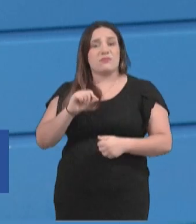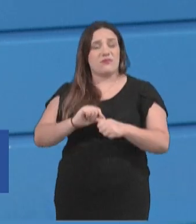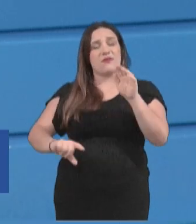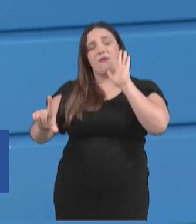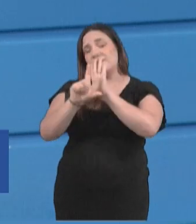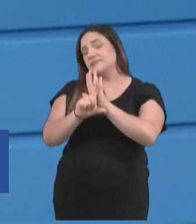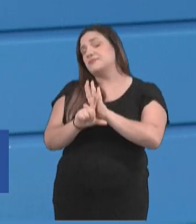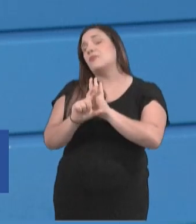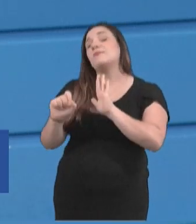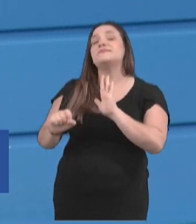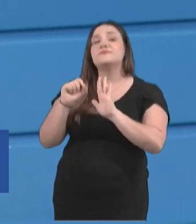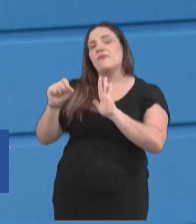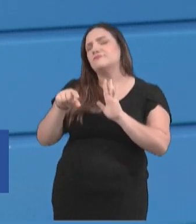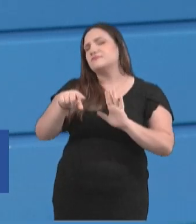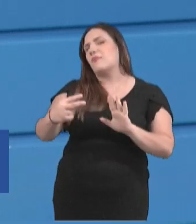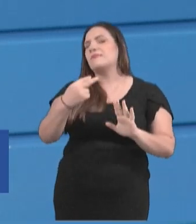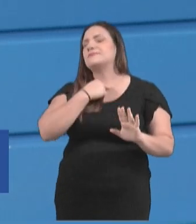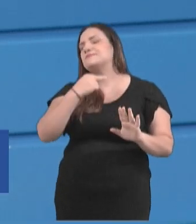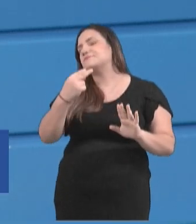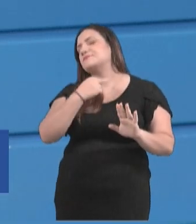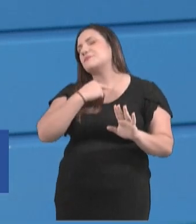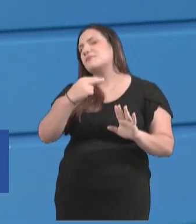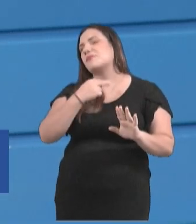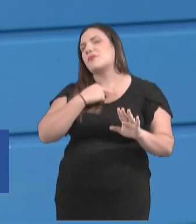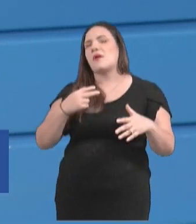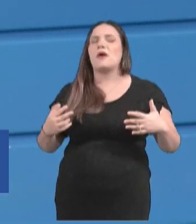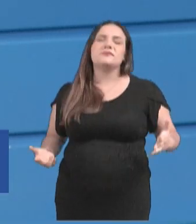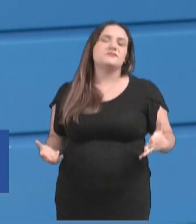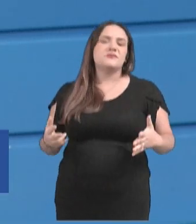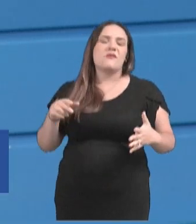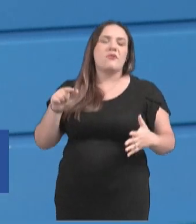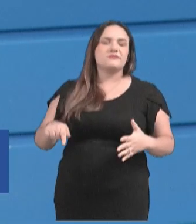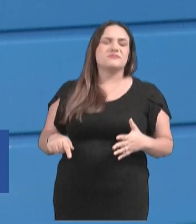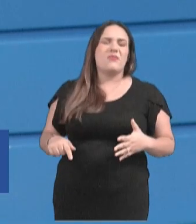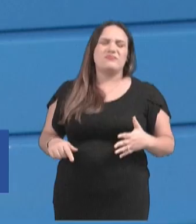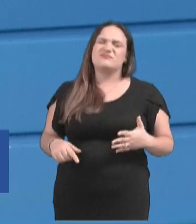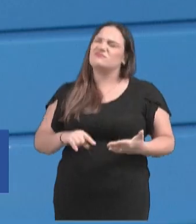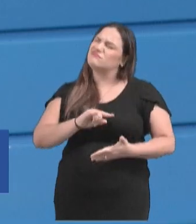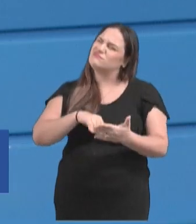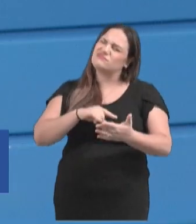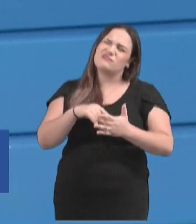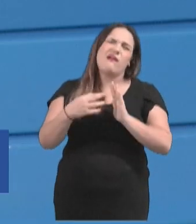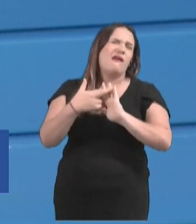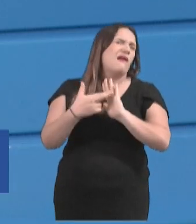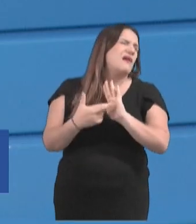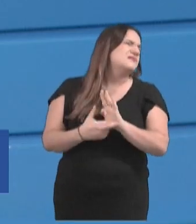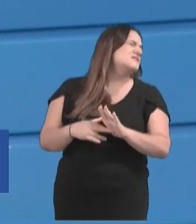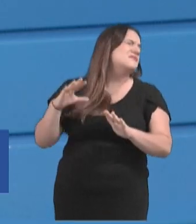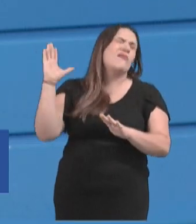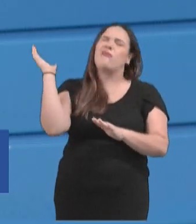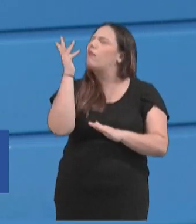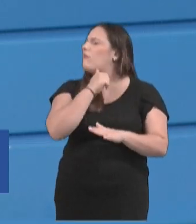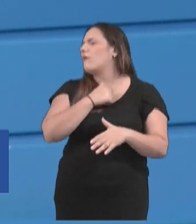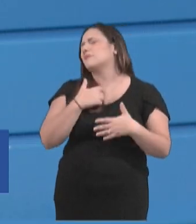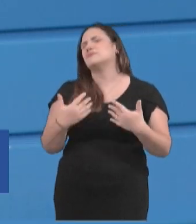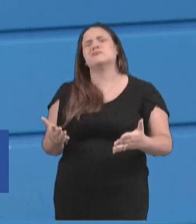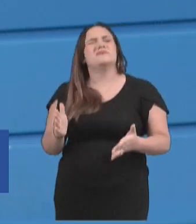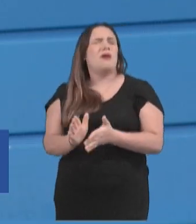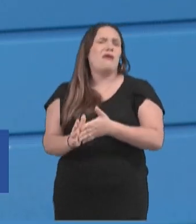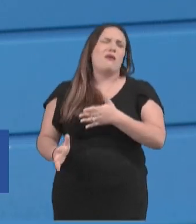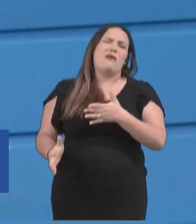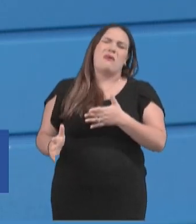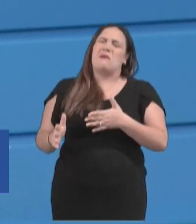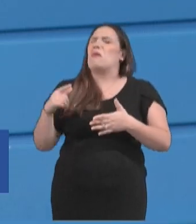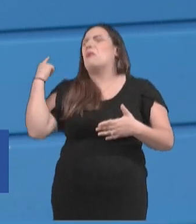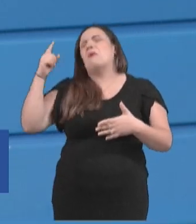lei de que você não pode, a burocracia desse país é uma coisa astronômica, é uma coisa absurda. Você